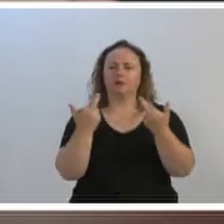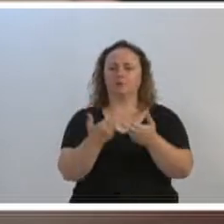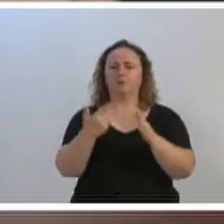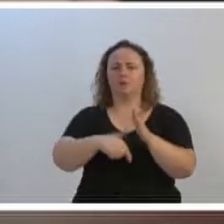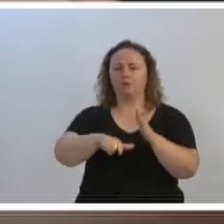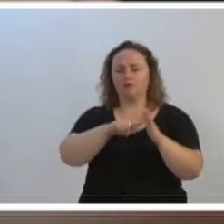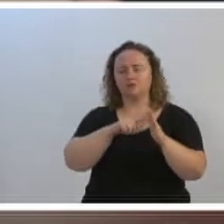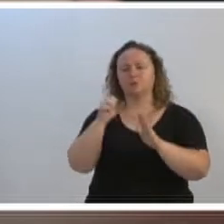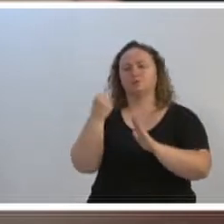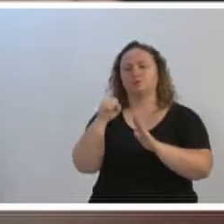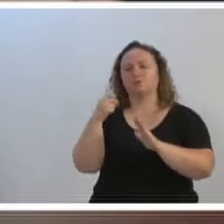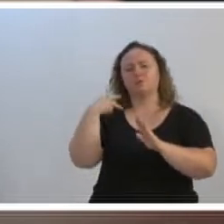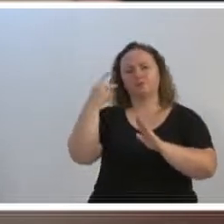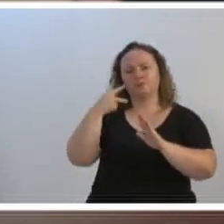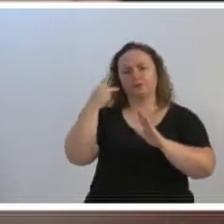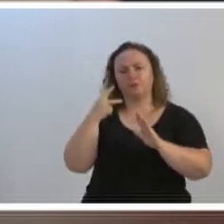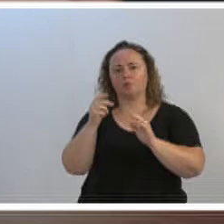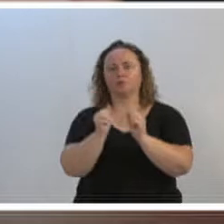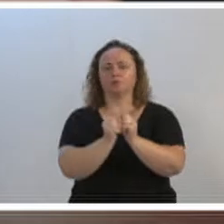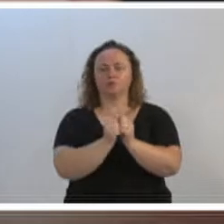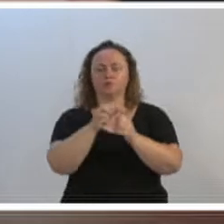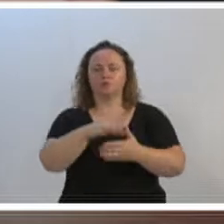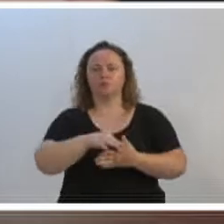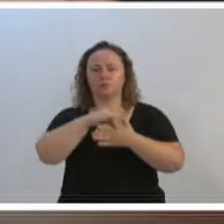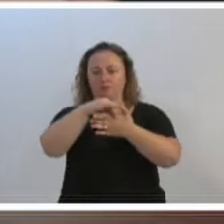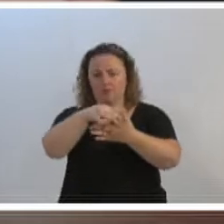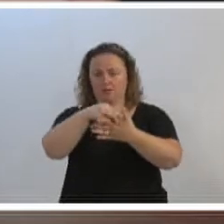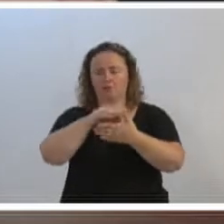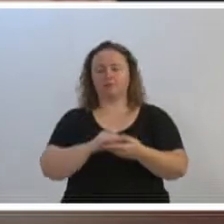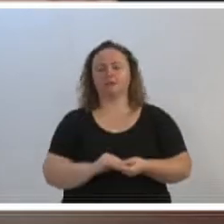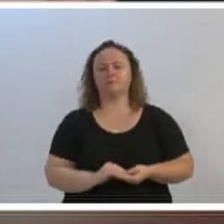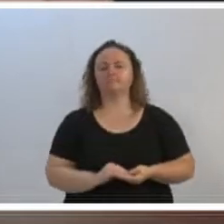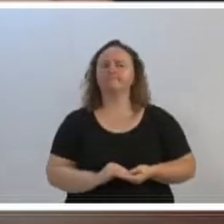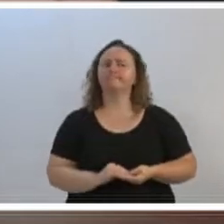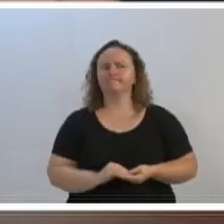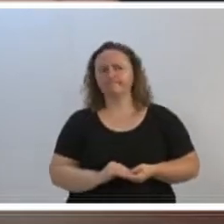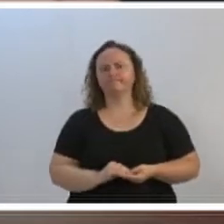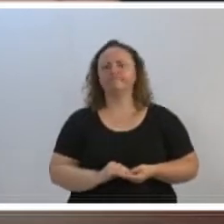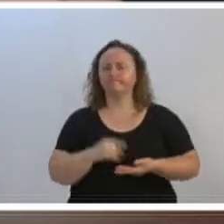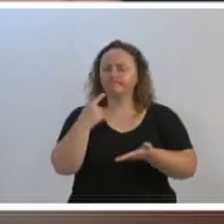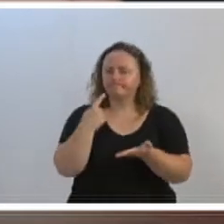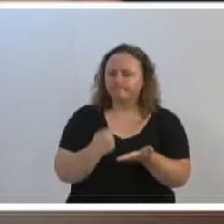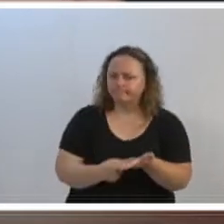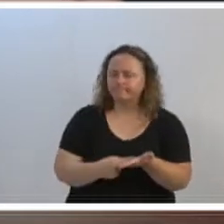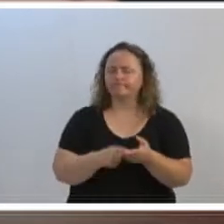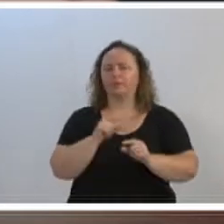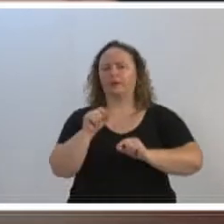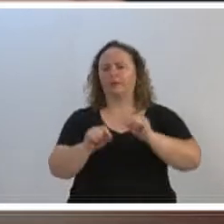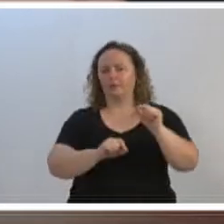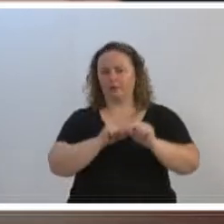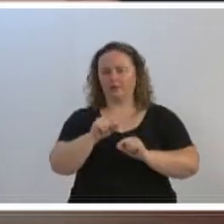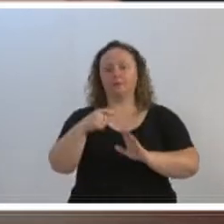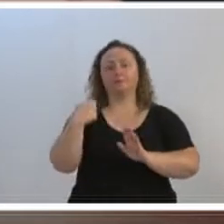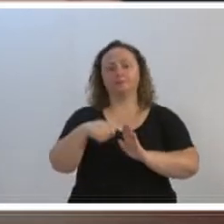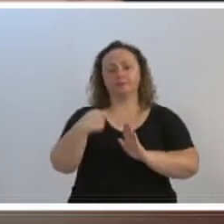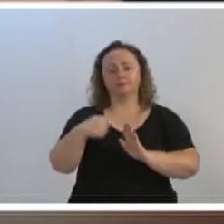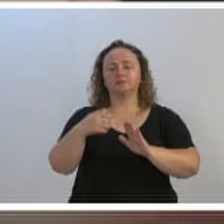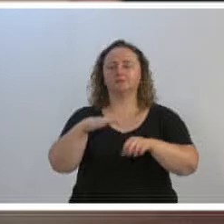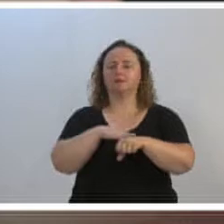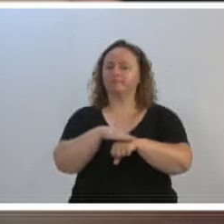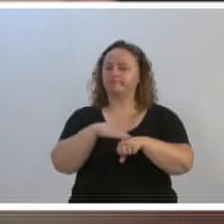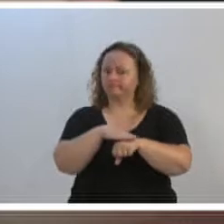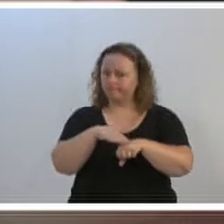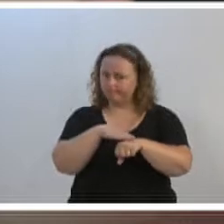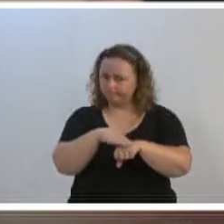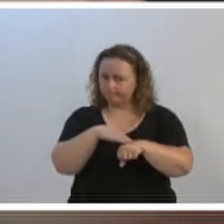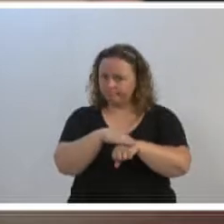8 vereadores, o líder do governo, e nós chegamos à conclusão de que deve ser feita sim essa conversa,